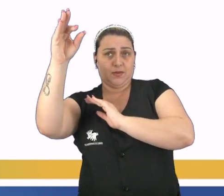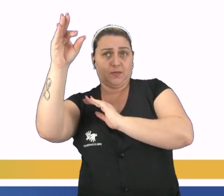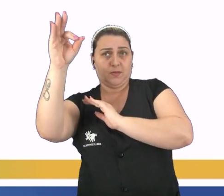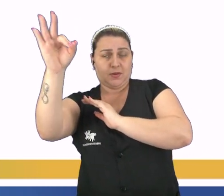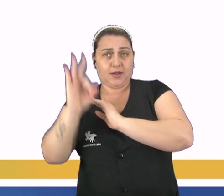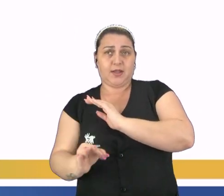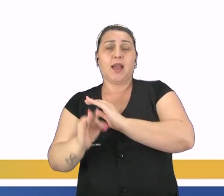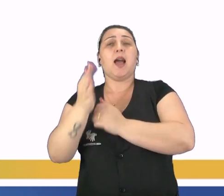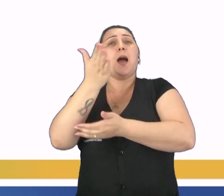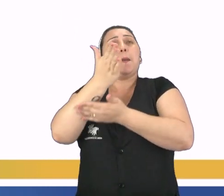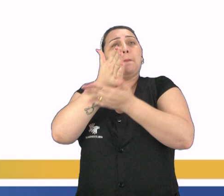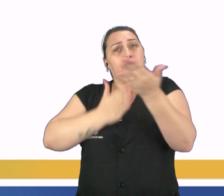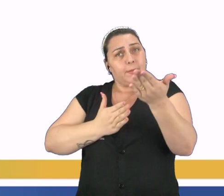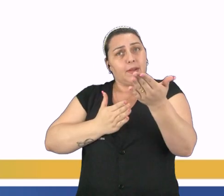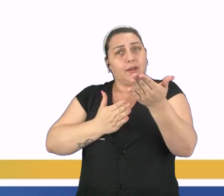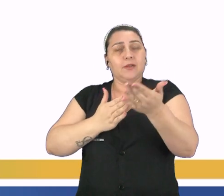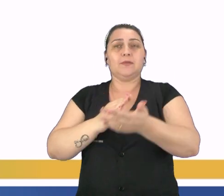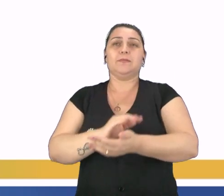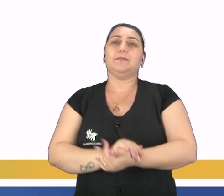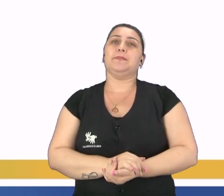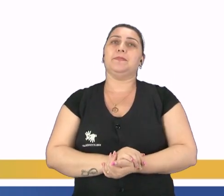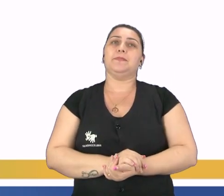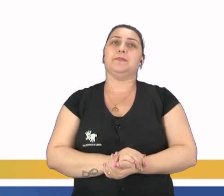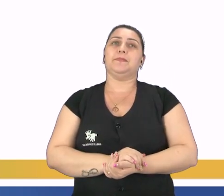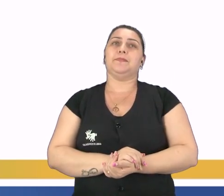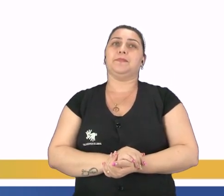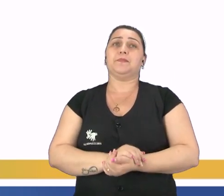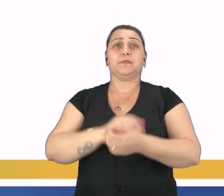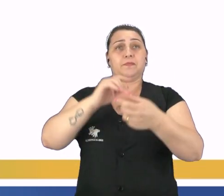equivaler... 50% vai equivaler a metade.